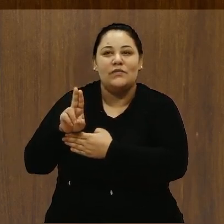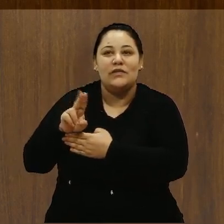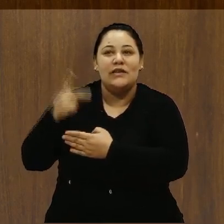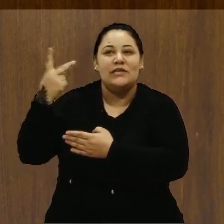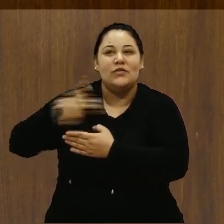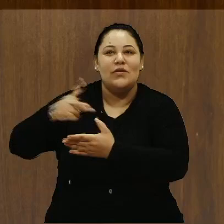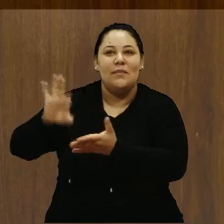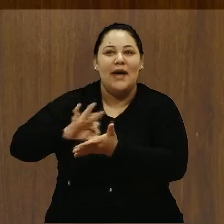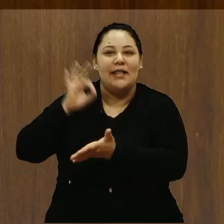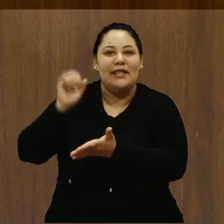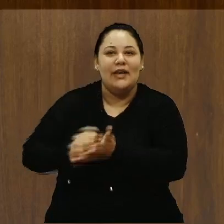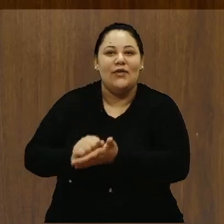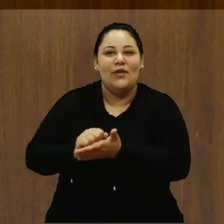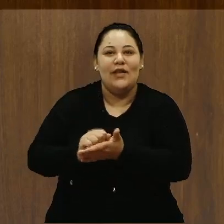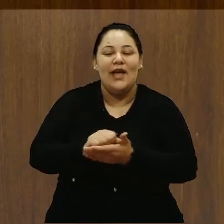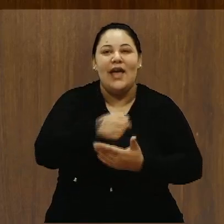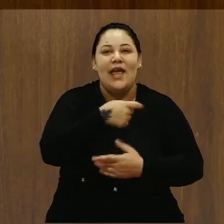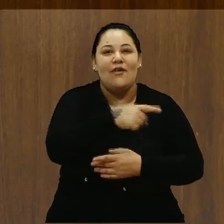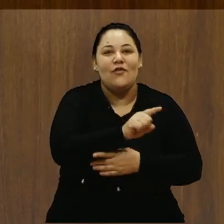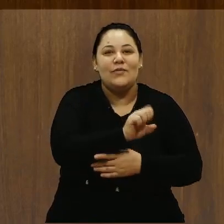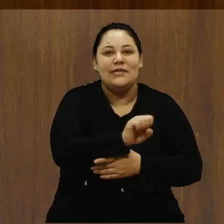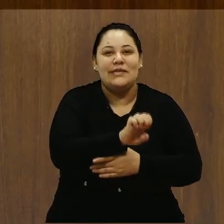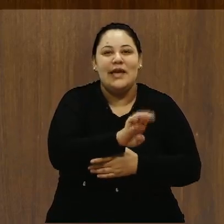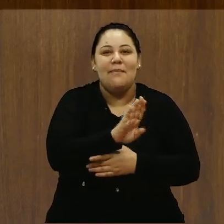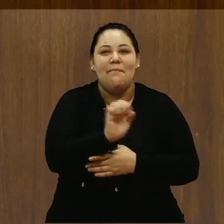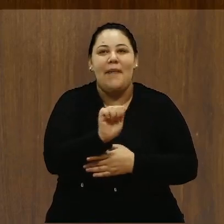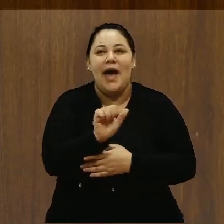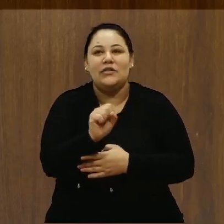Ela chegou lá para lecionar,